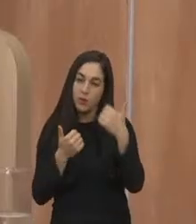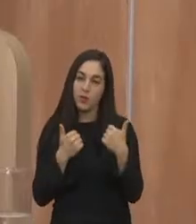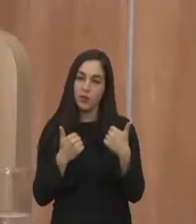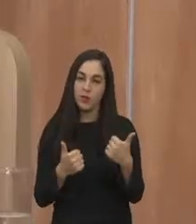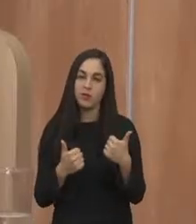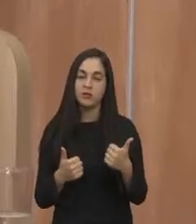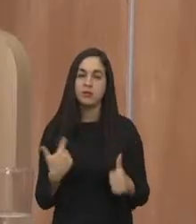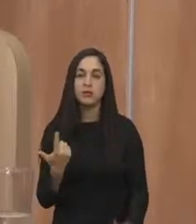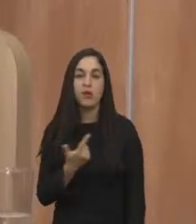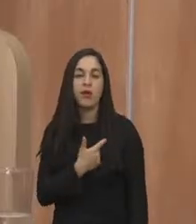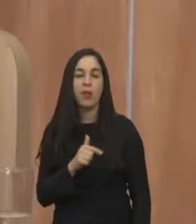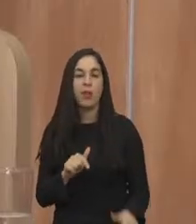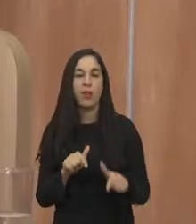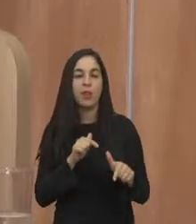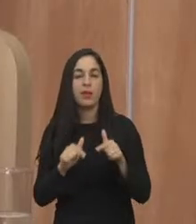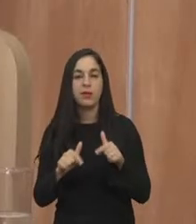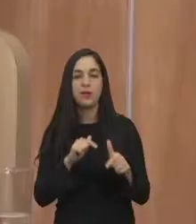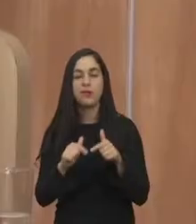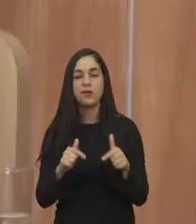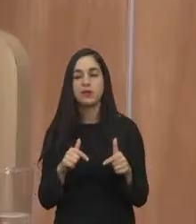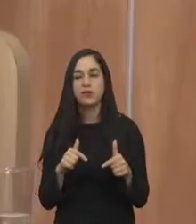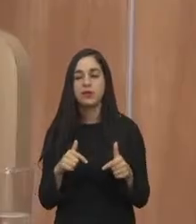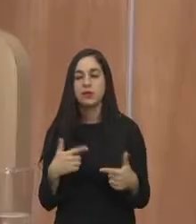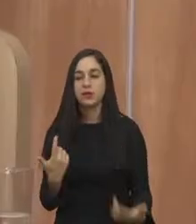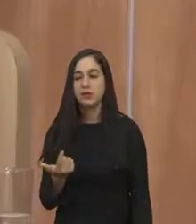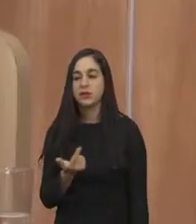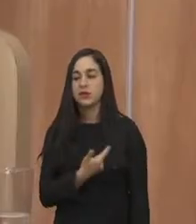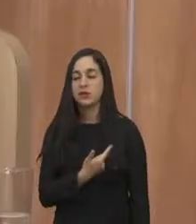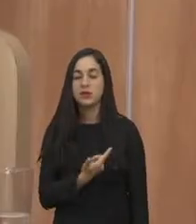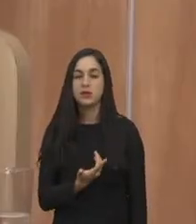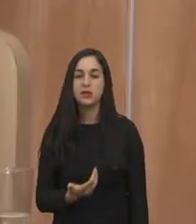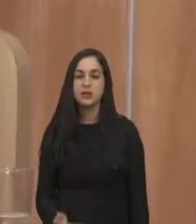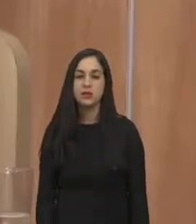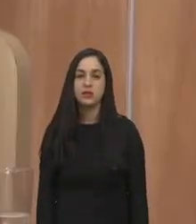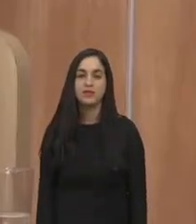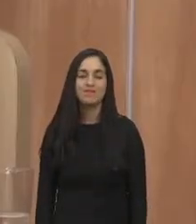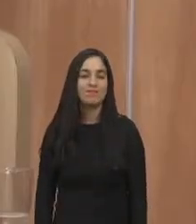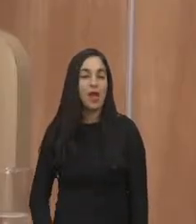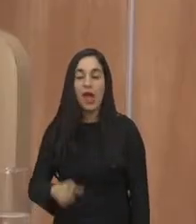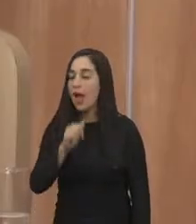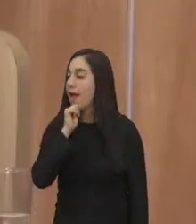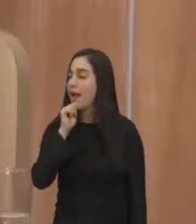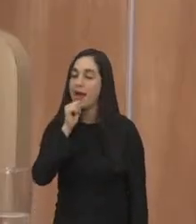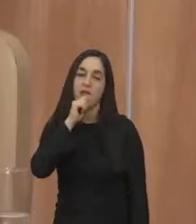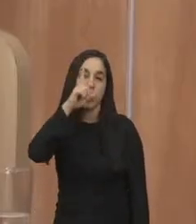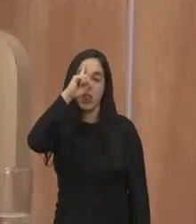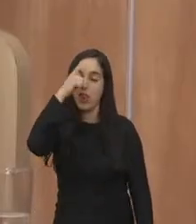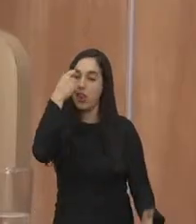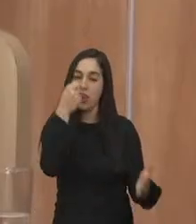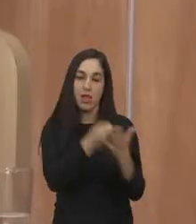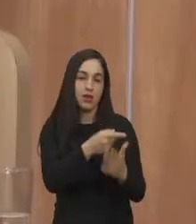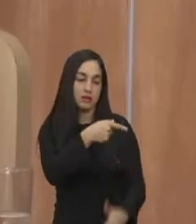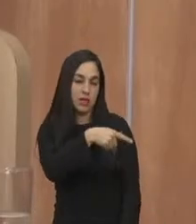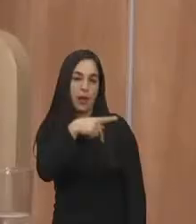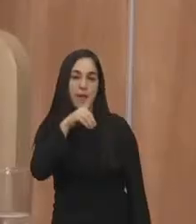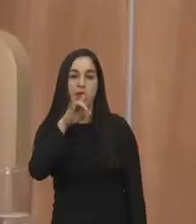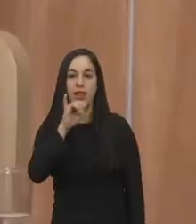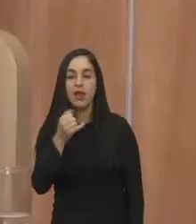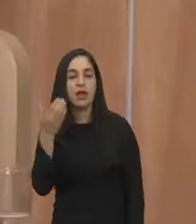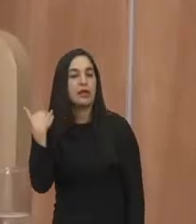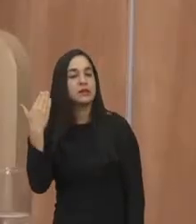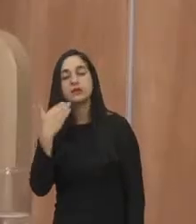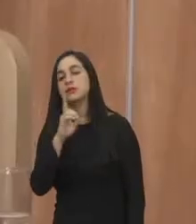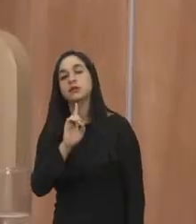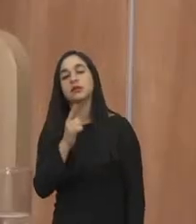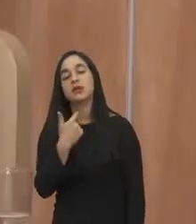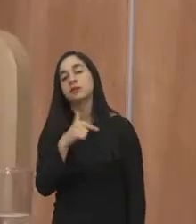menos isso. Então, a gente está trabalhando nessa pós, a gente não decidiu nessa área, no PDI anterior, não abrir um